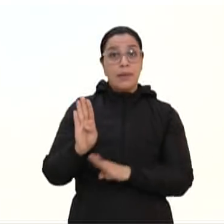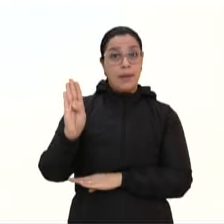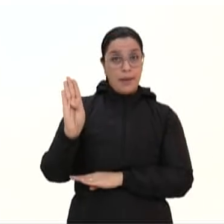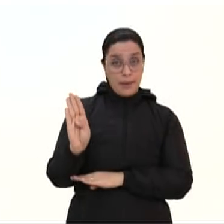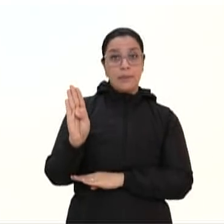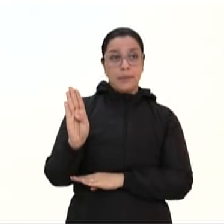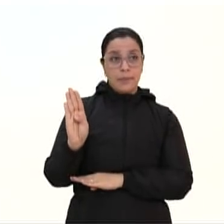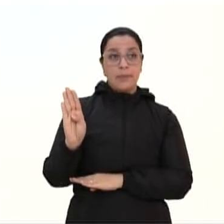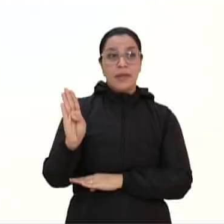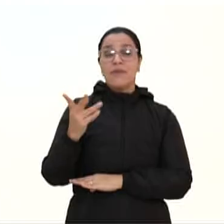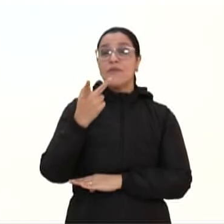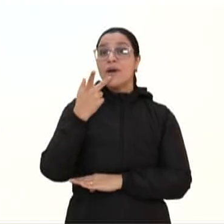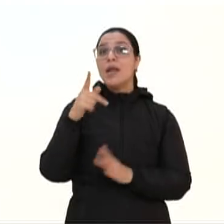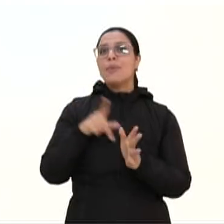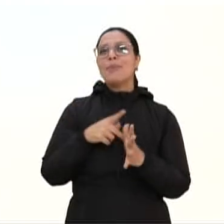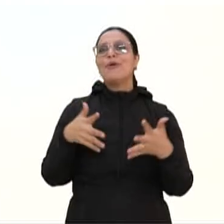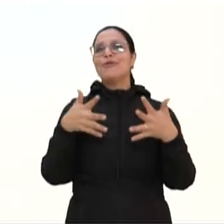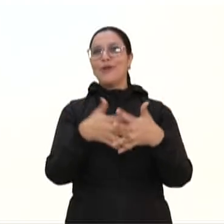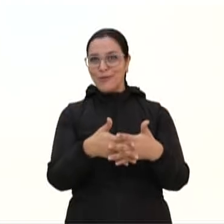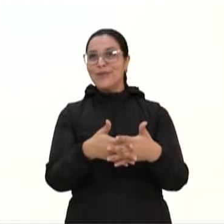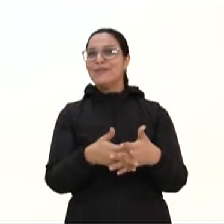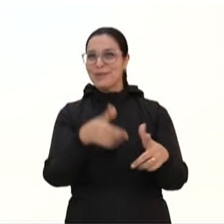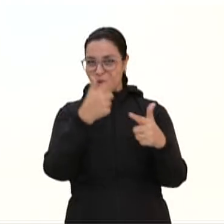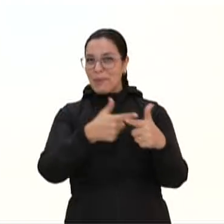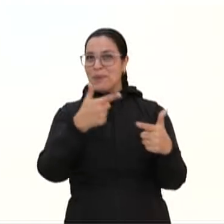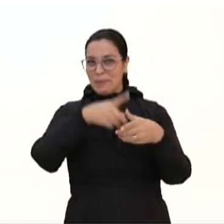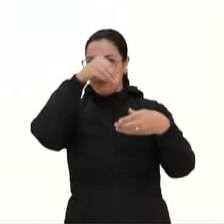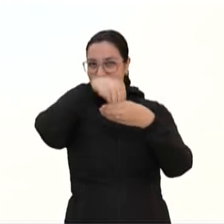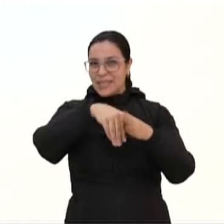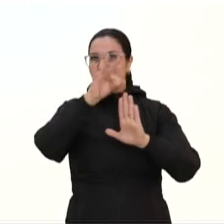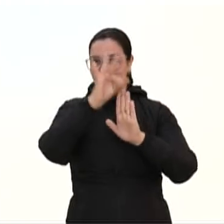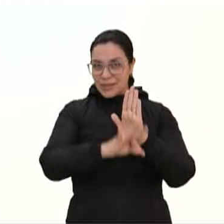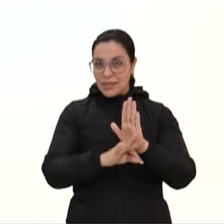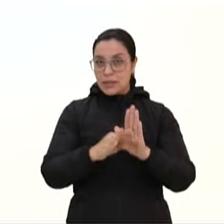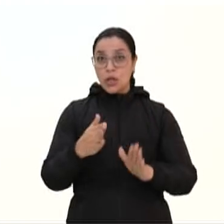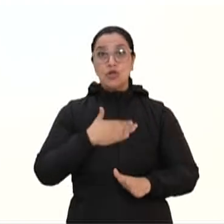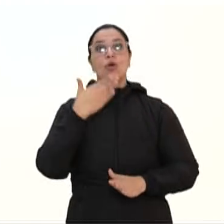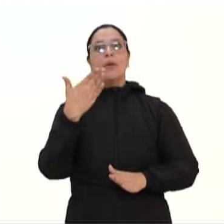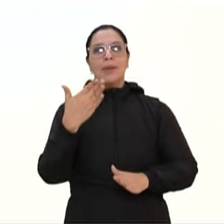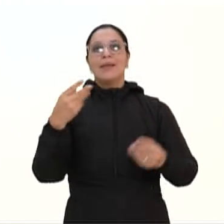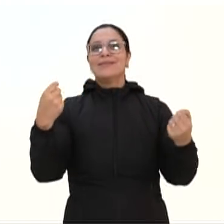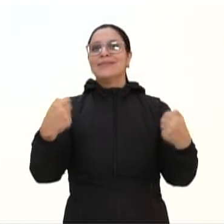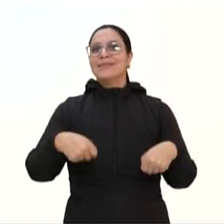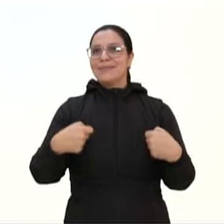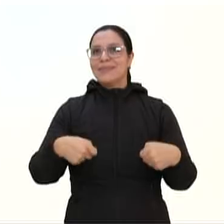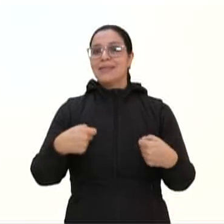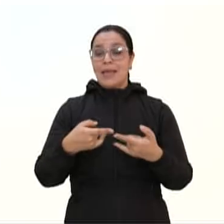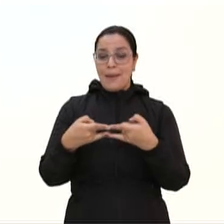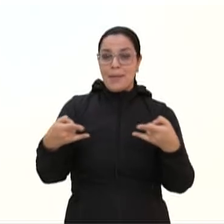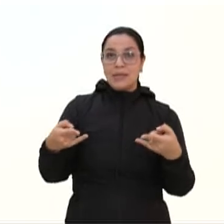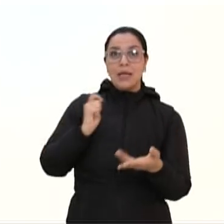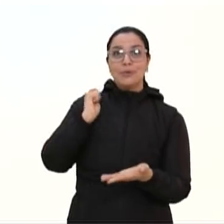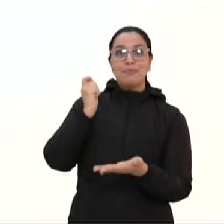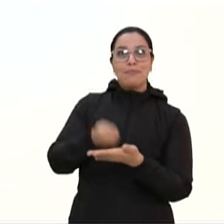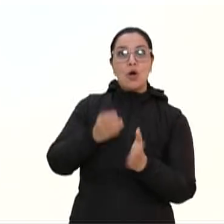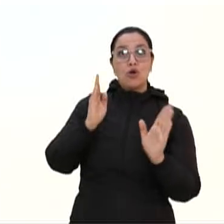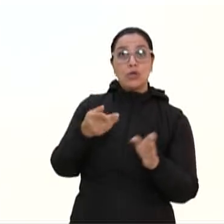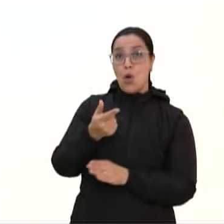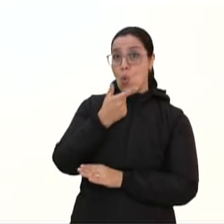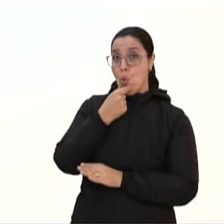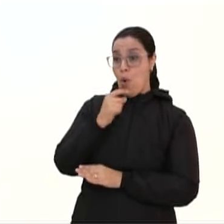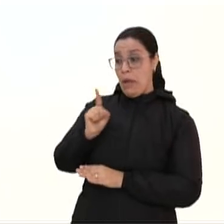Questão, então, nós temos ali a letra A. Ao subir para o seu apartamento, a moça percebe